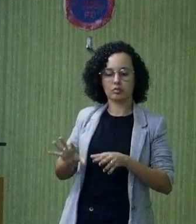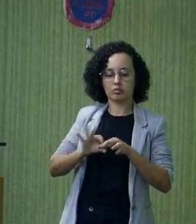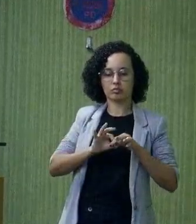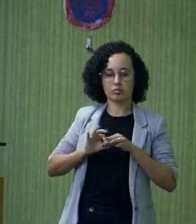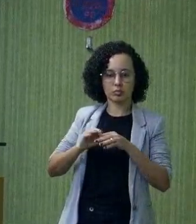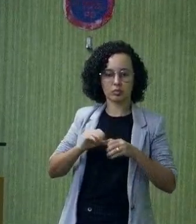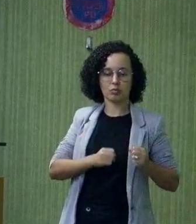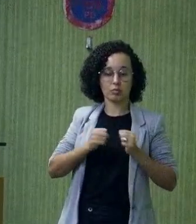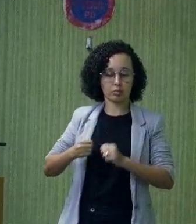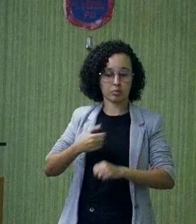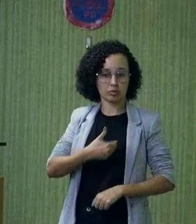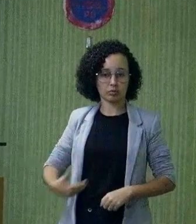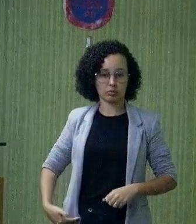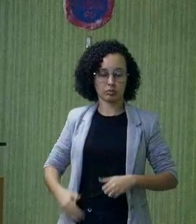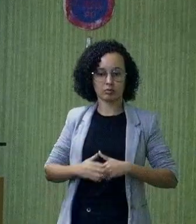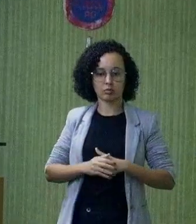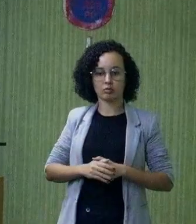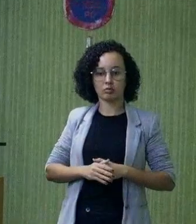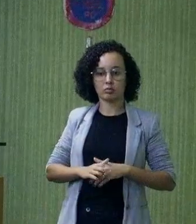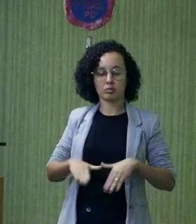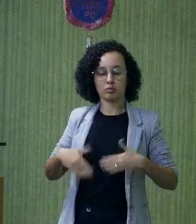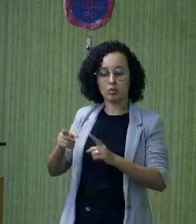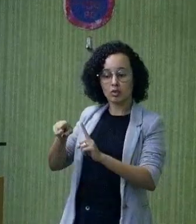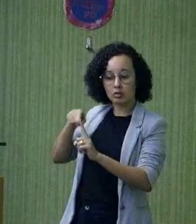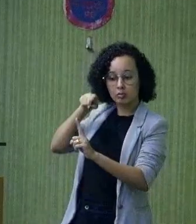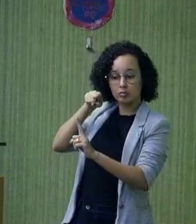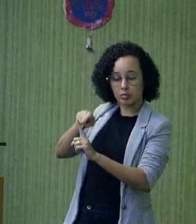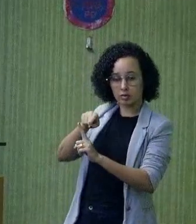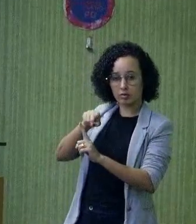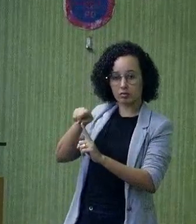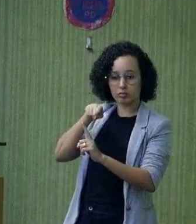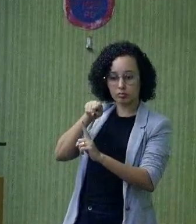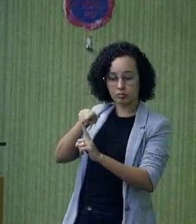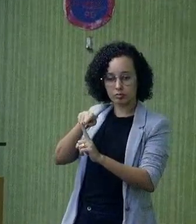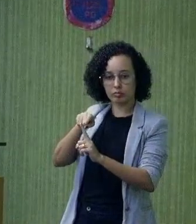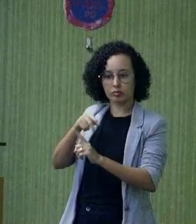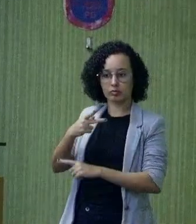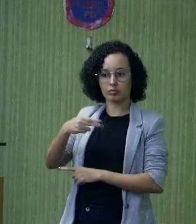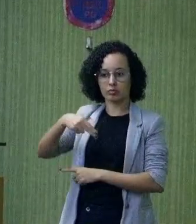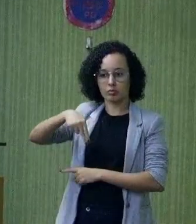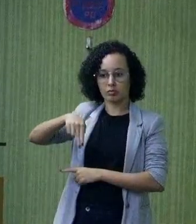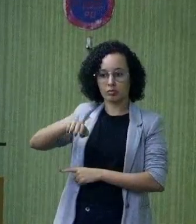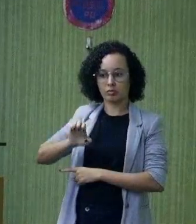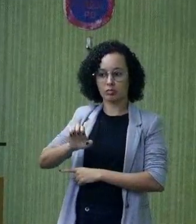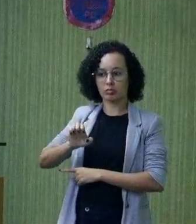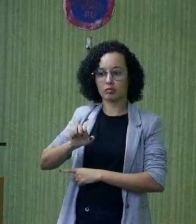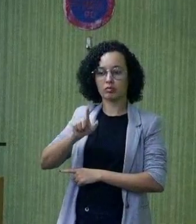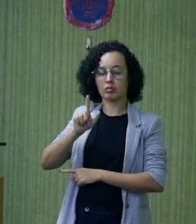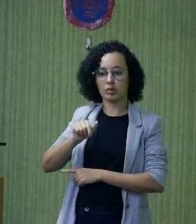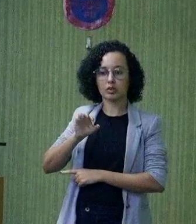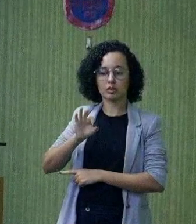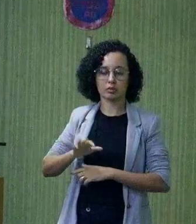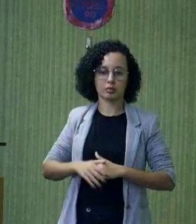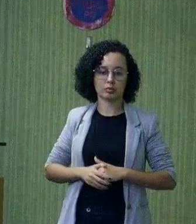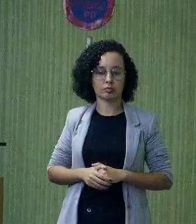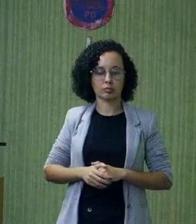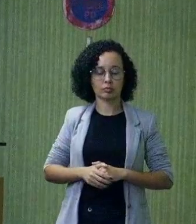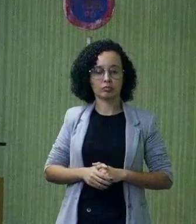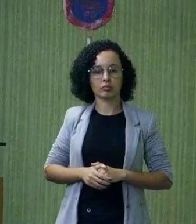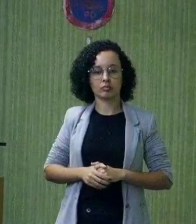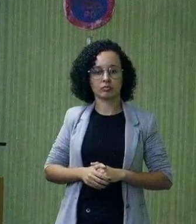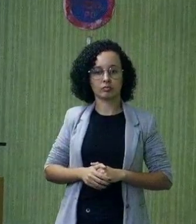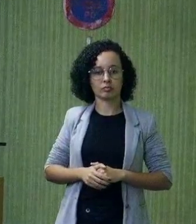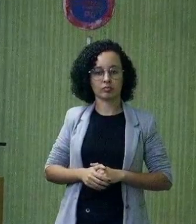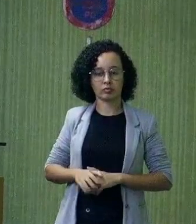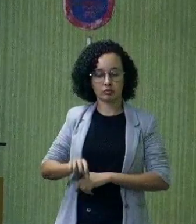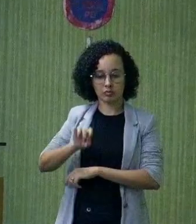porque na verdade a grande meta né do pnd do pne Perdão é justamente isso é é é e